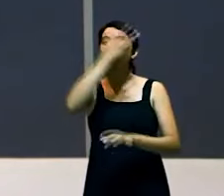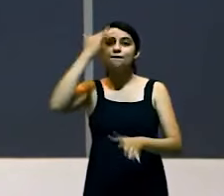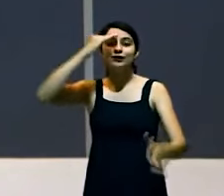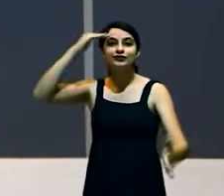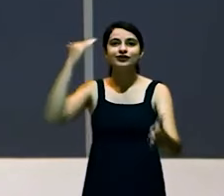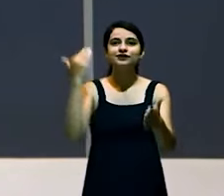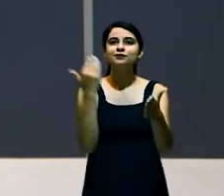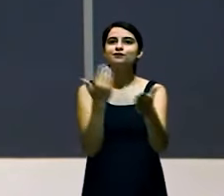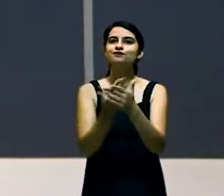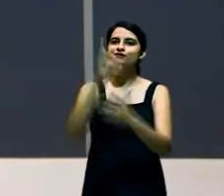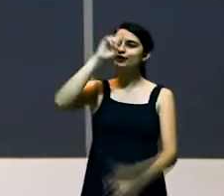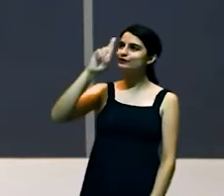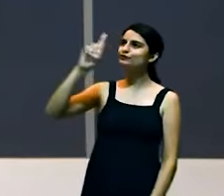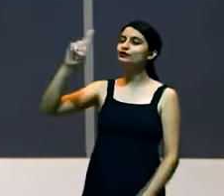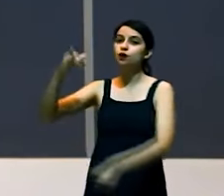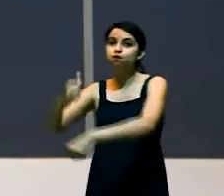engordarão,